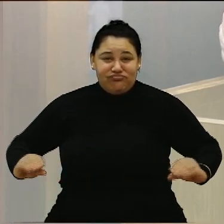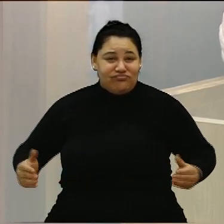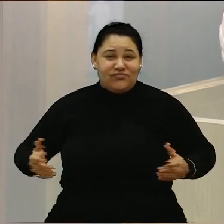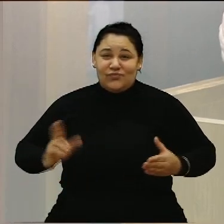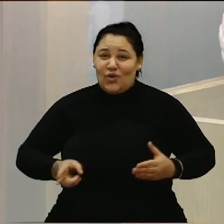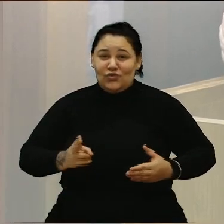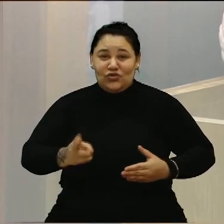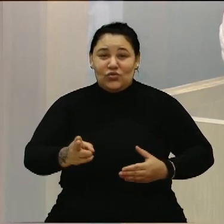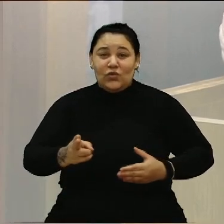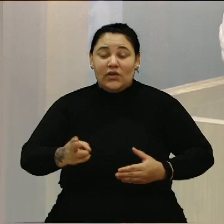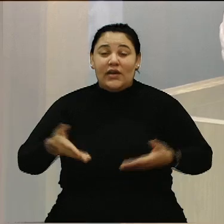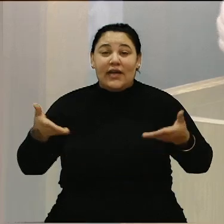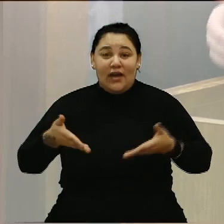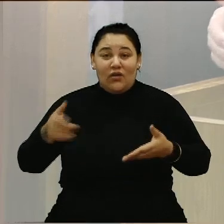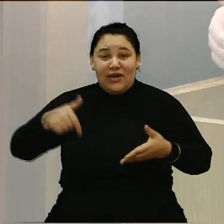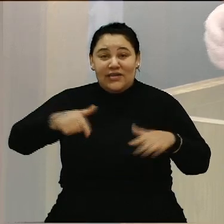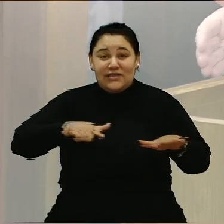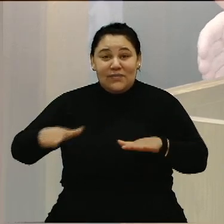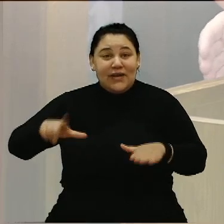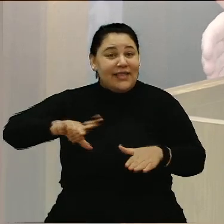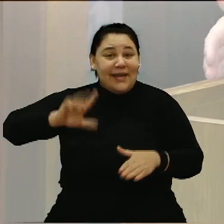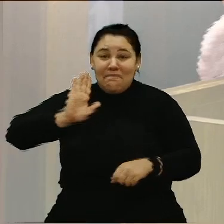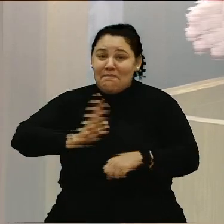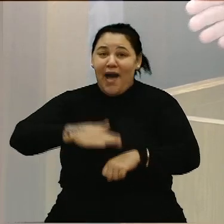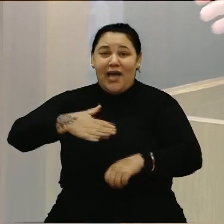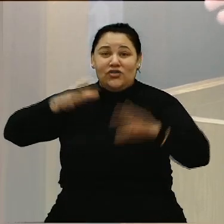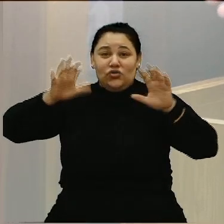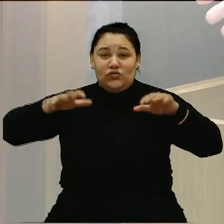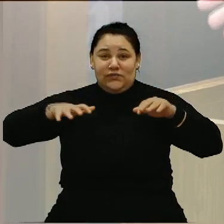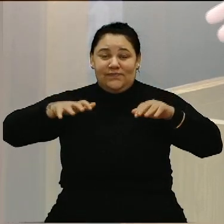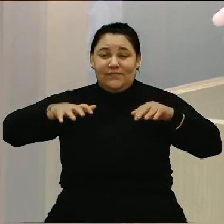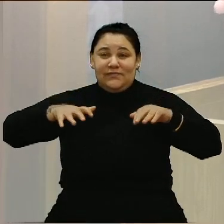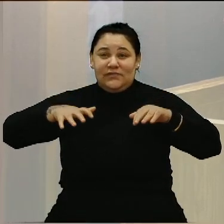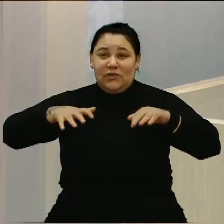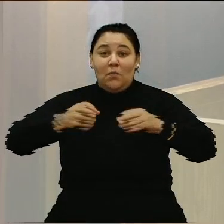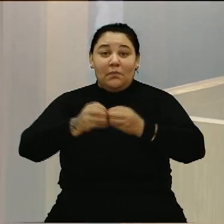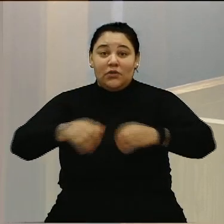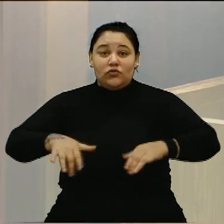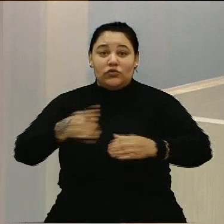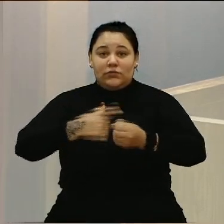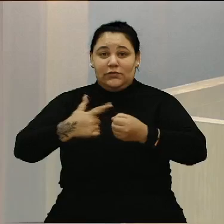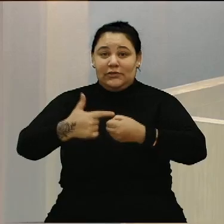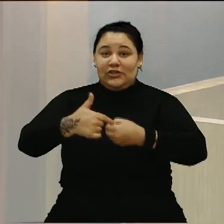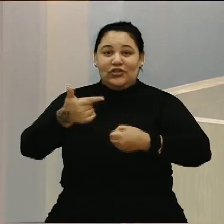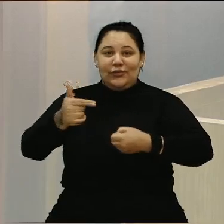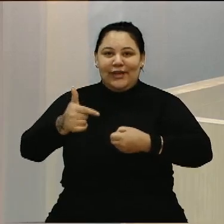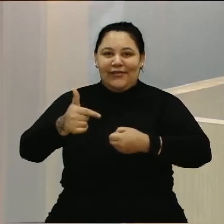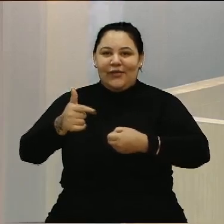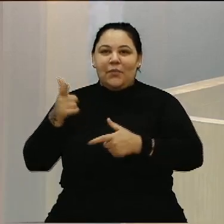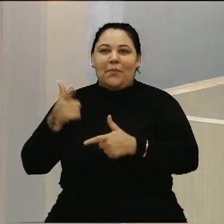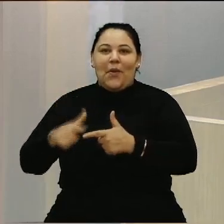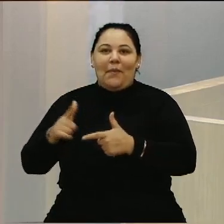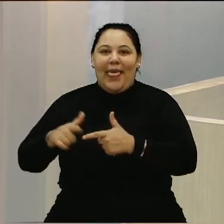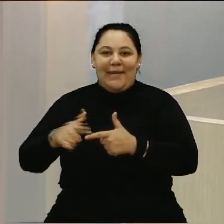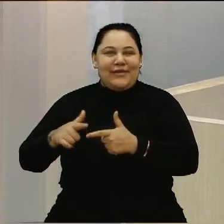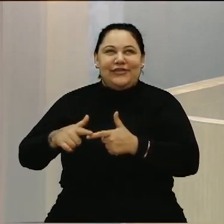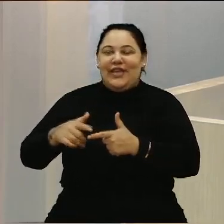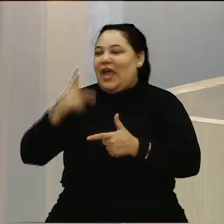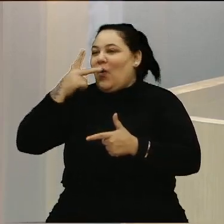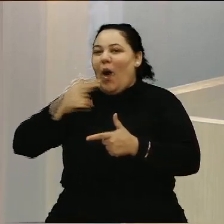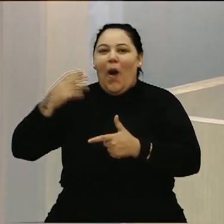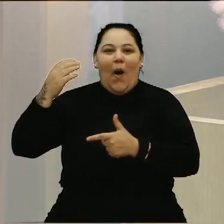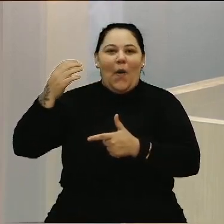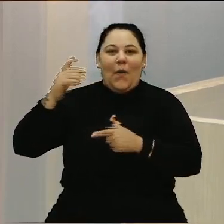semana também. Então isso afeta a nossa cidade. Nós não tivemos aquele problema de enchente como teve